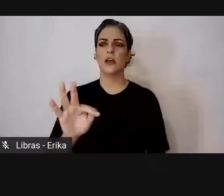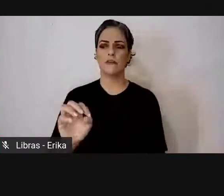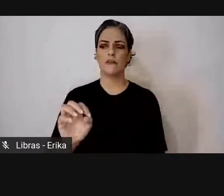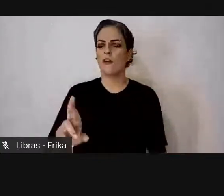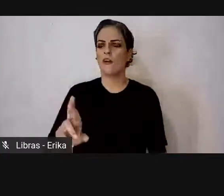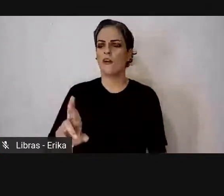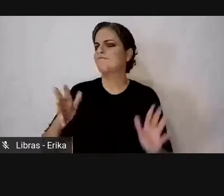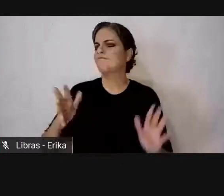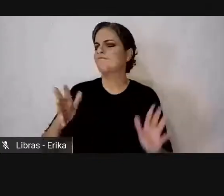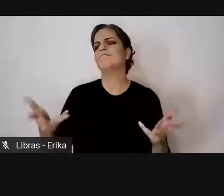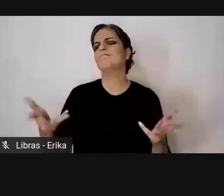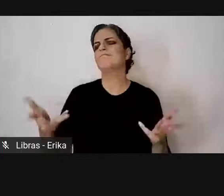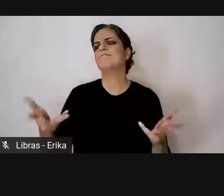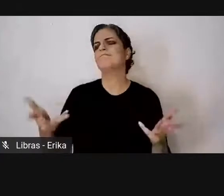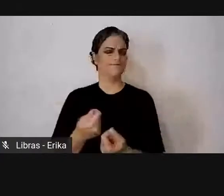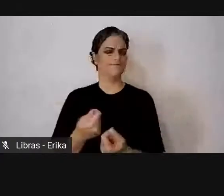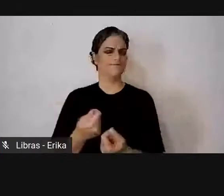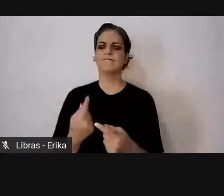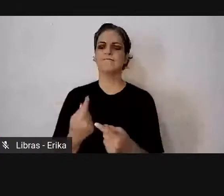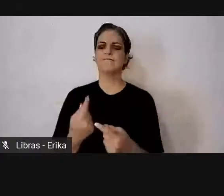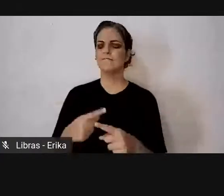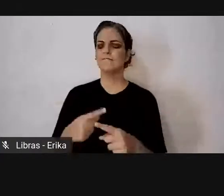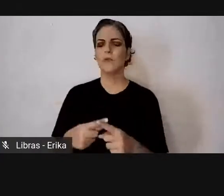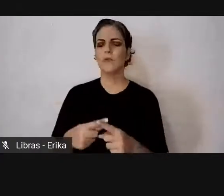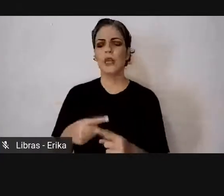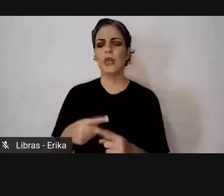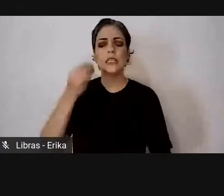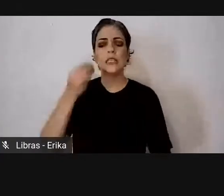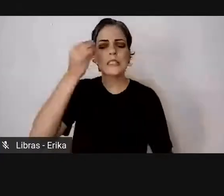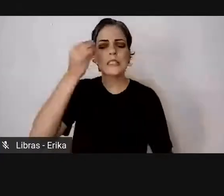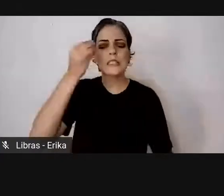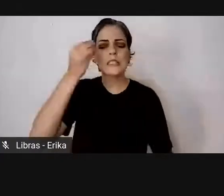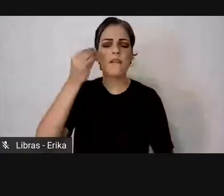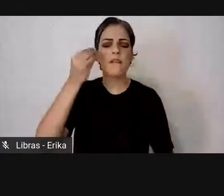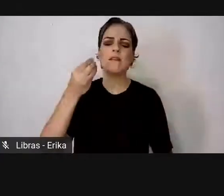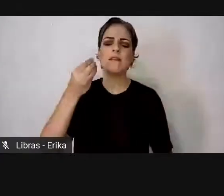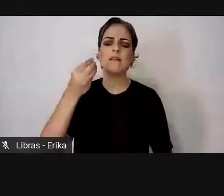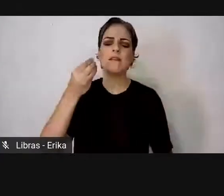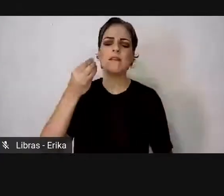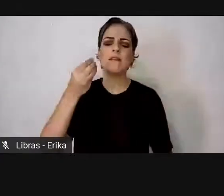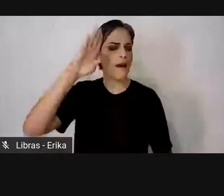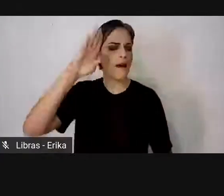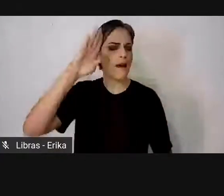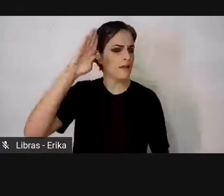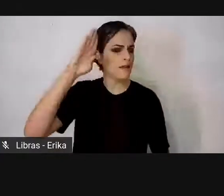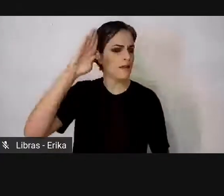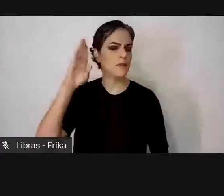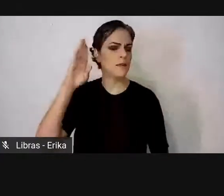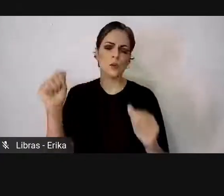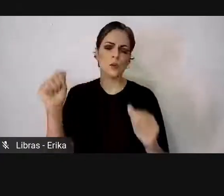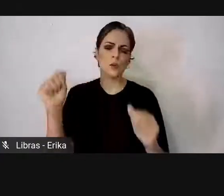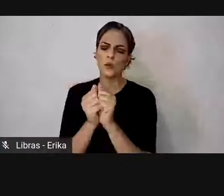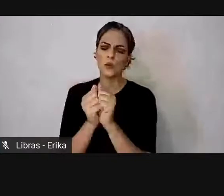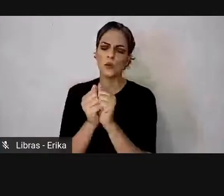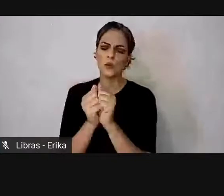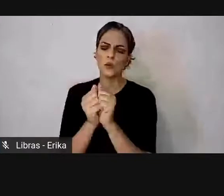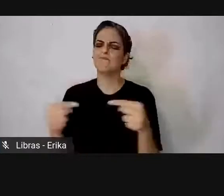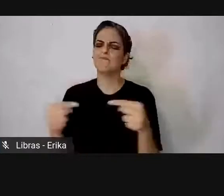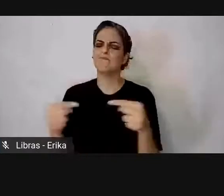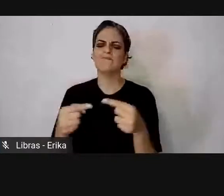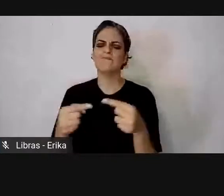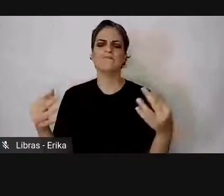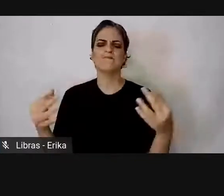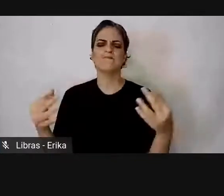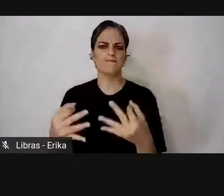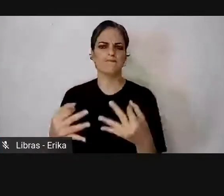estão juntos. Então, muitas vezes, diferente do ambiente, por exemplo, já mais acadêmico da